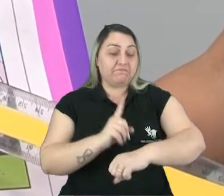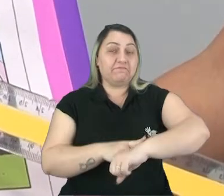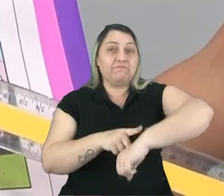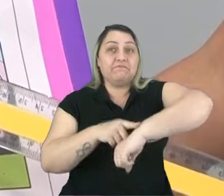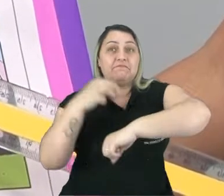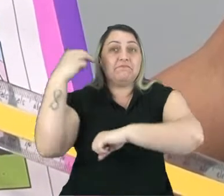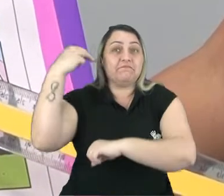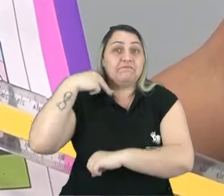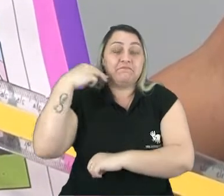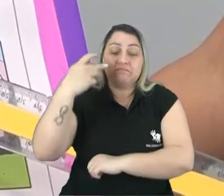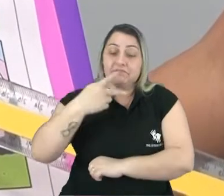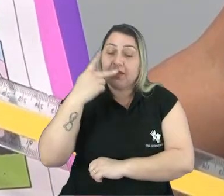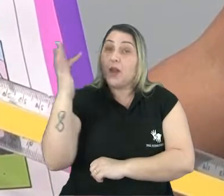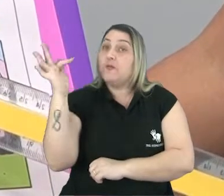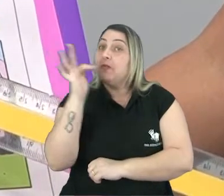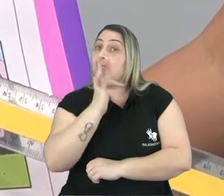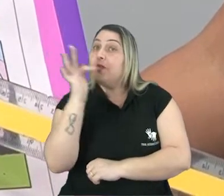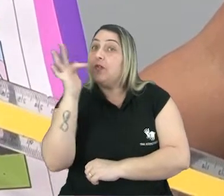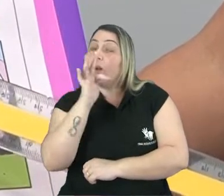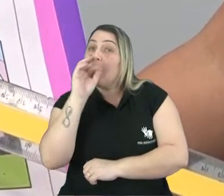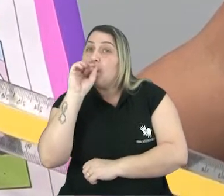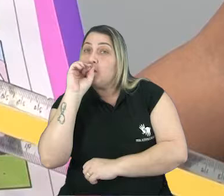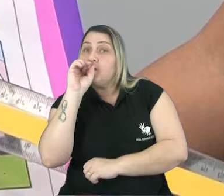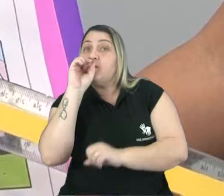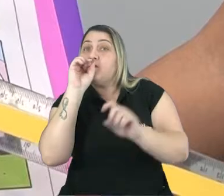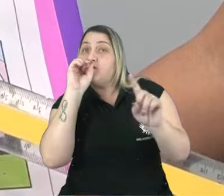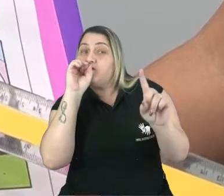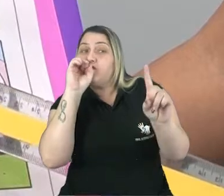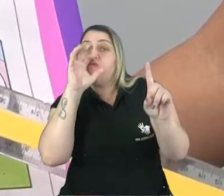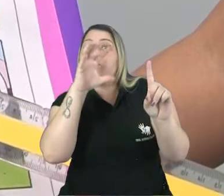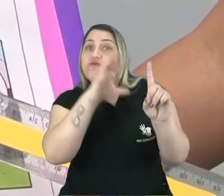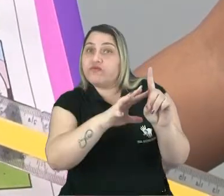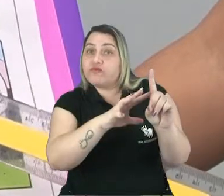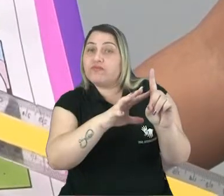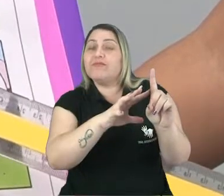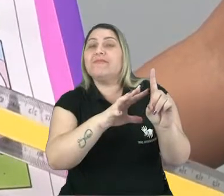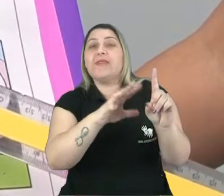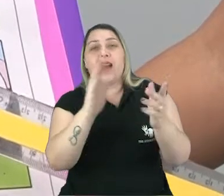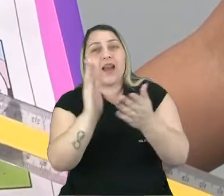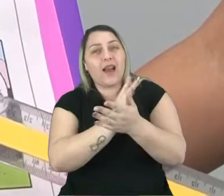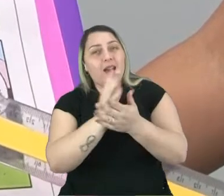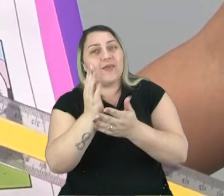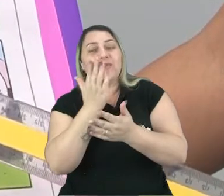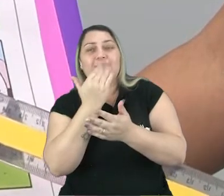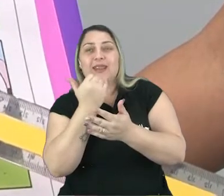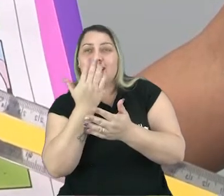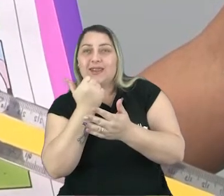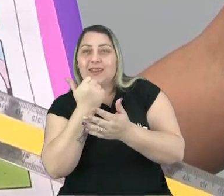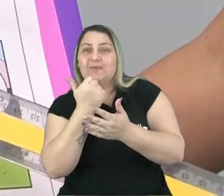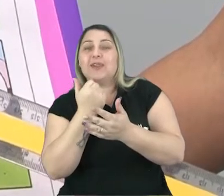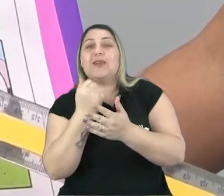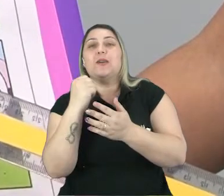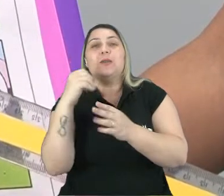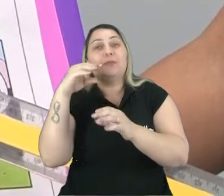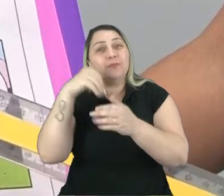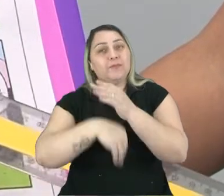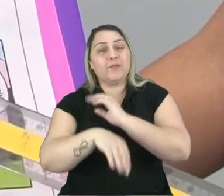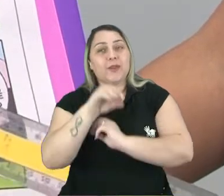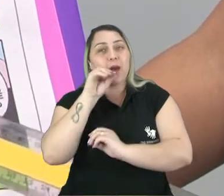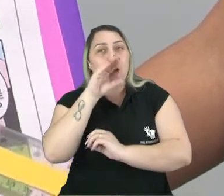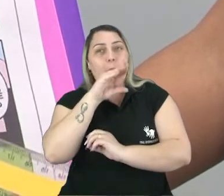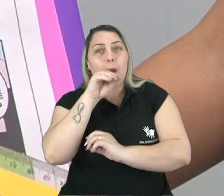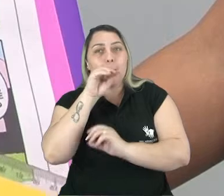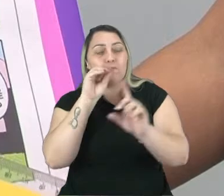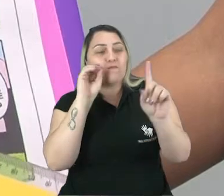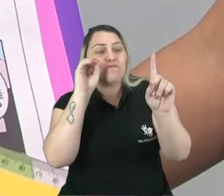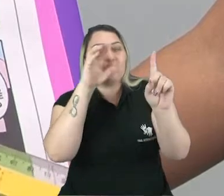Magali falou fofoca, ela acabou deixando escapar alguns dos alimentos que estavam em sua boca e foi